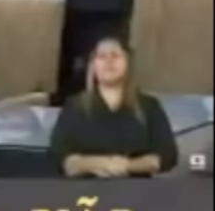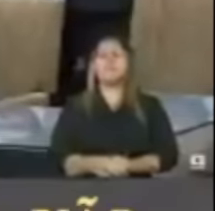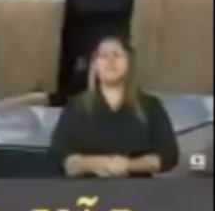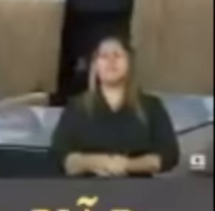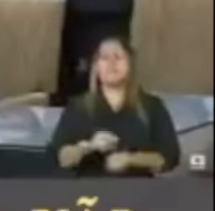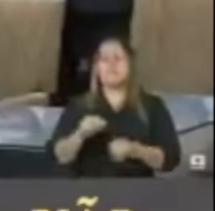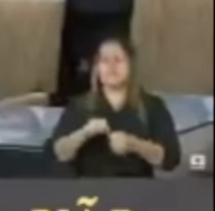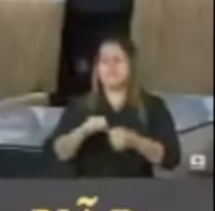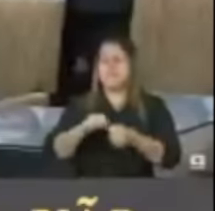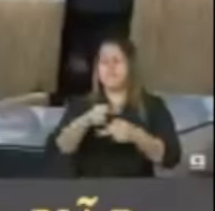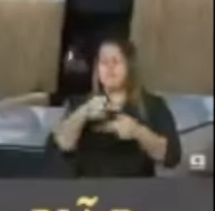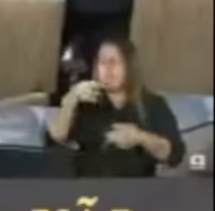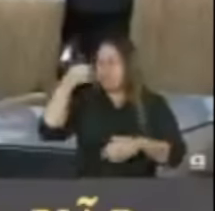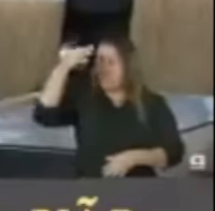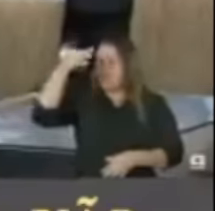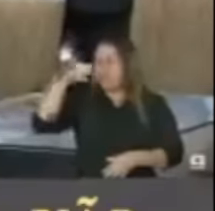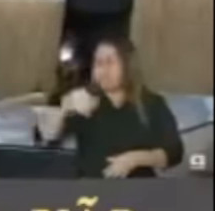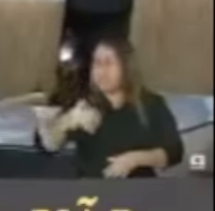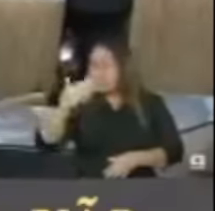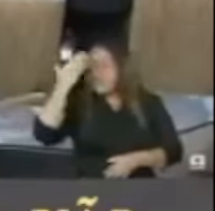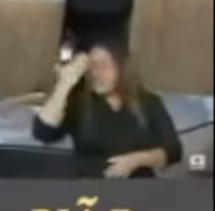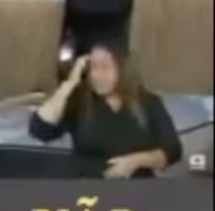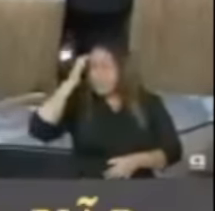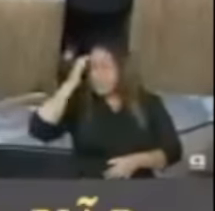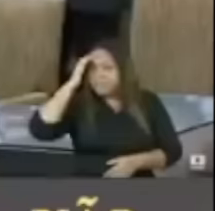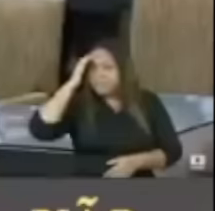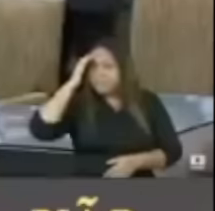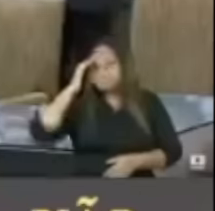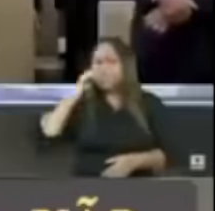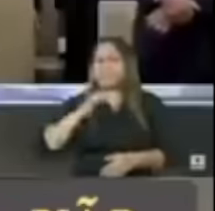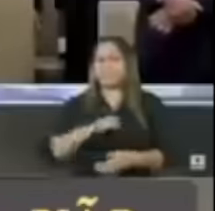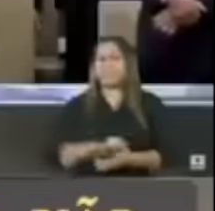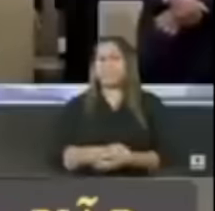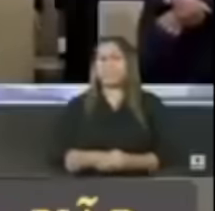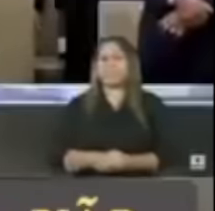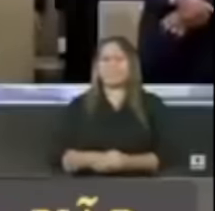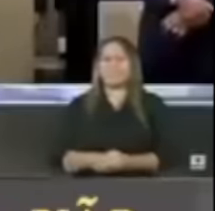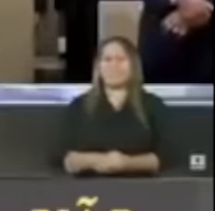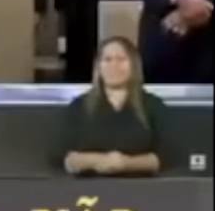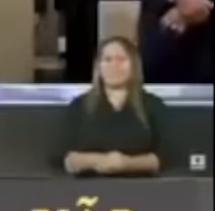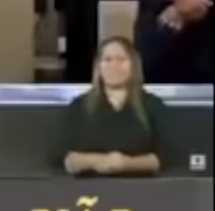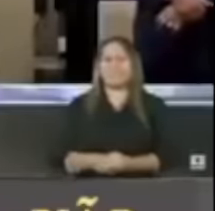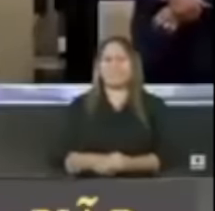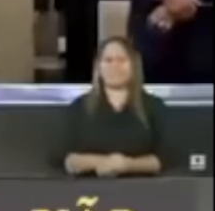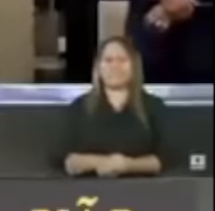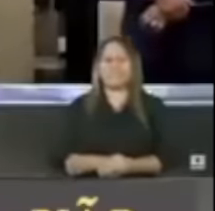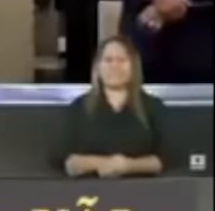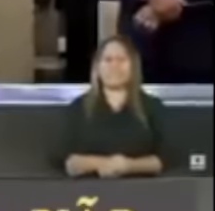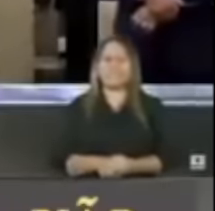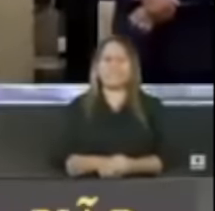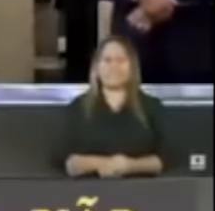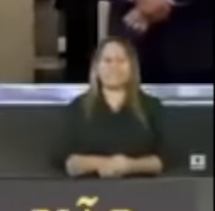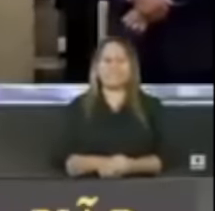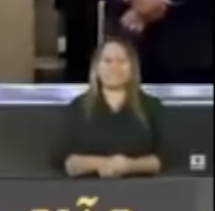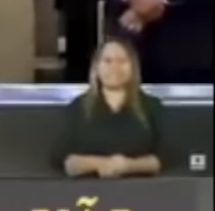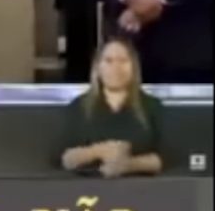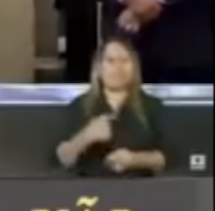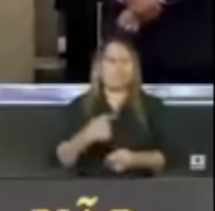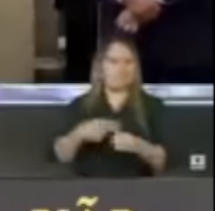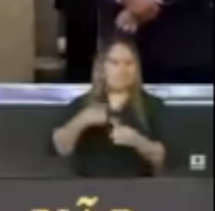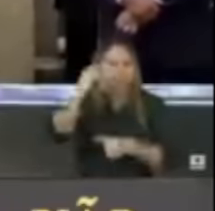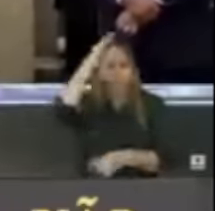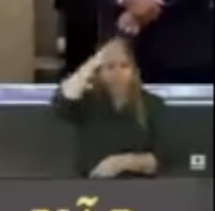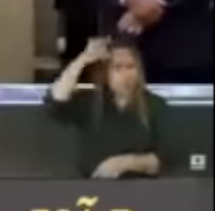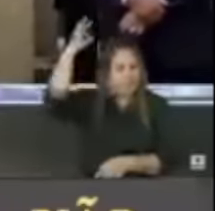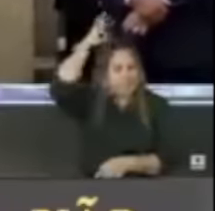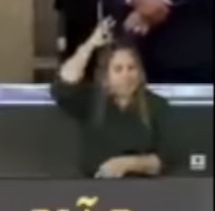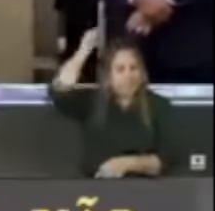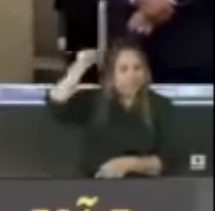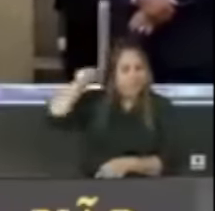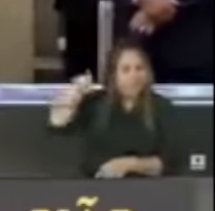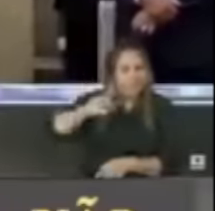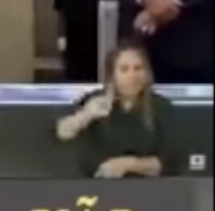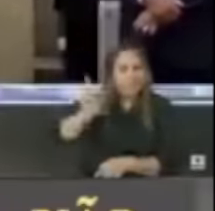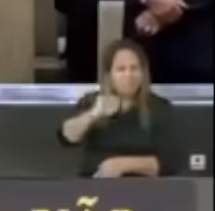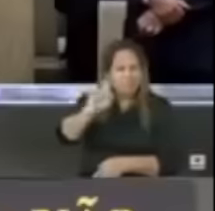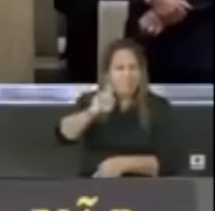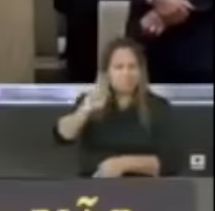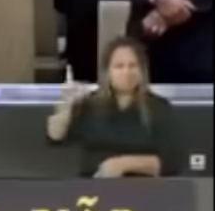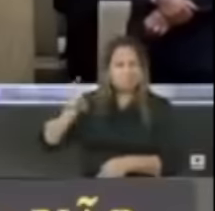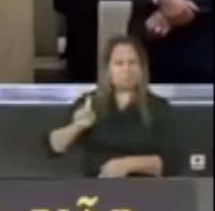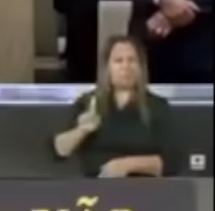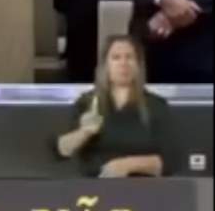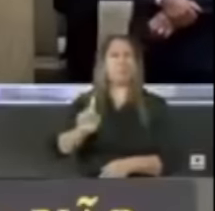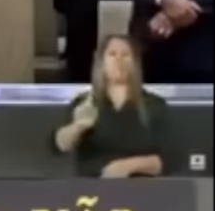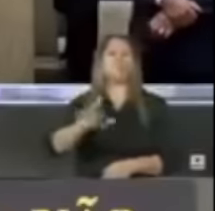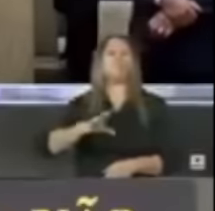agir. Está entendendo a palavra, irmão? É agir, porque não é o Espírito Santo que vai lá, não. É, ele usa